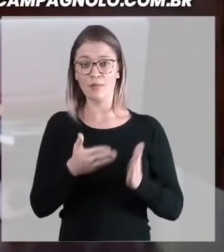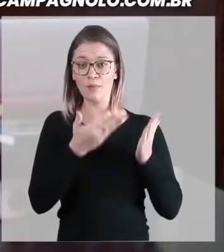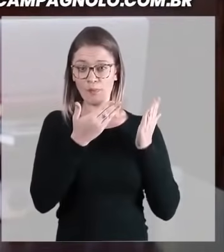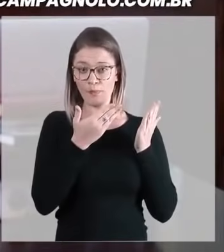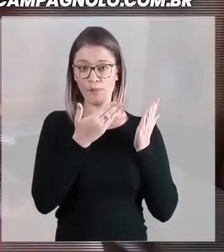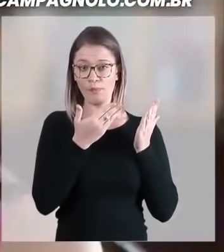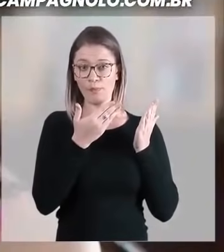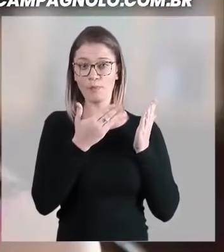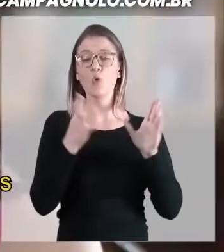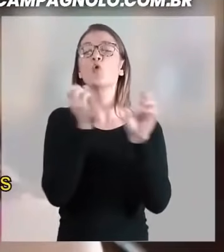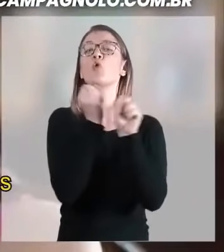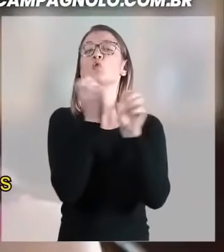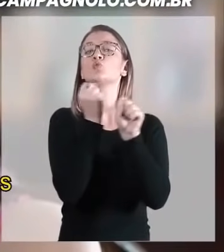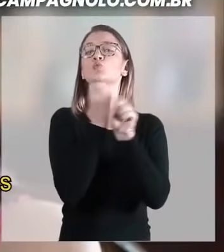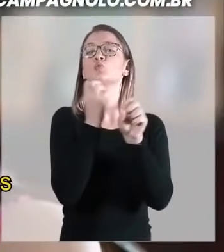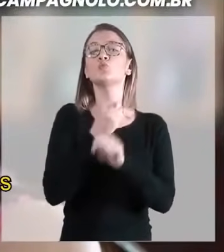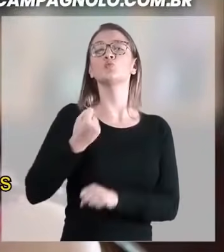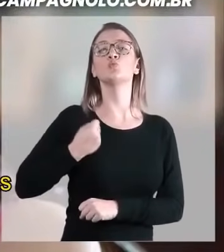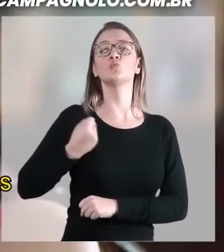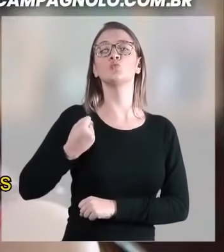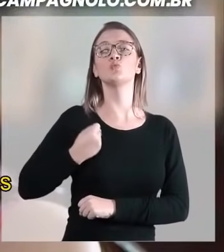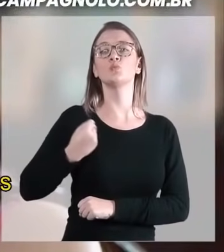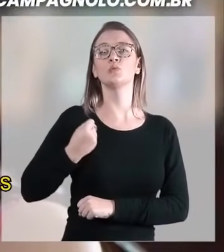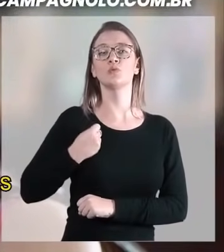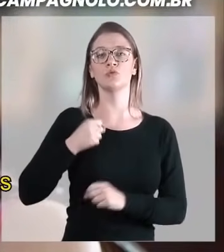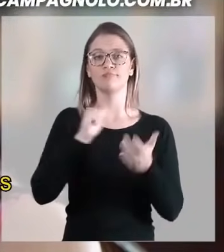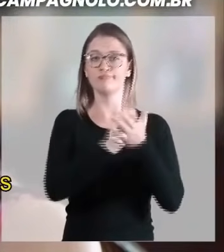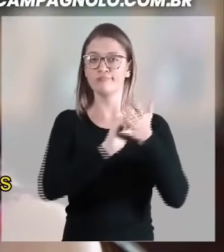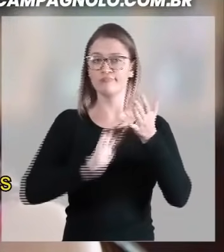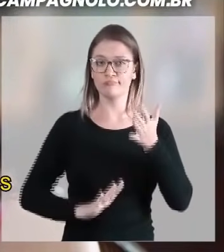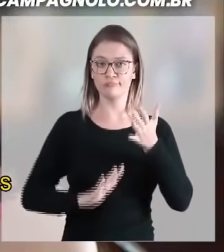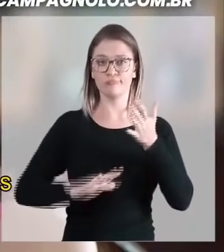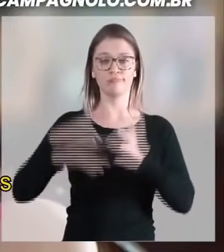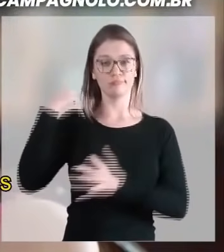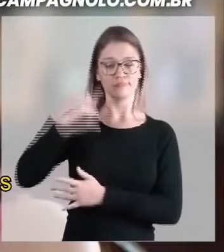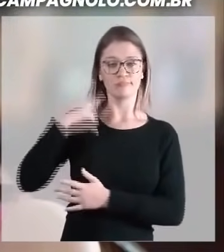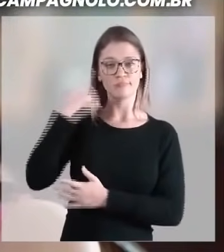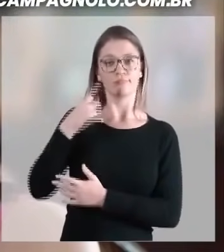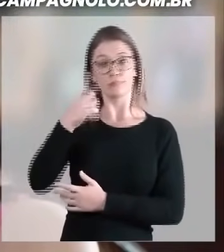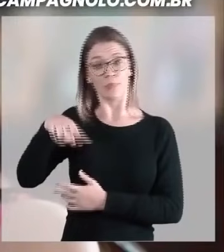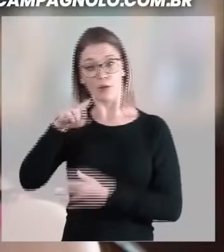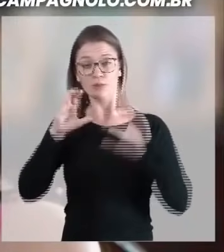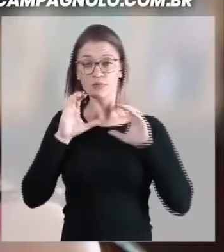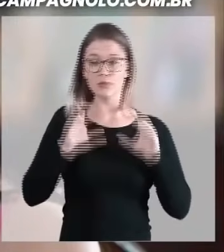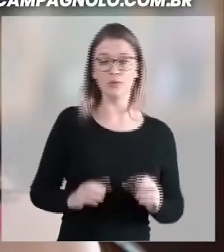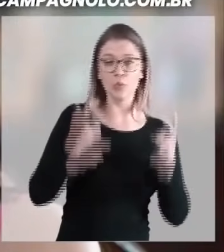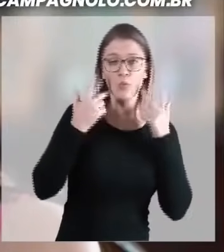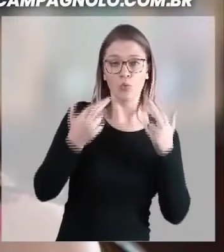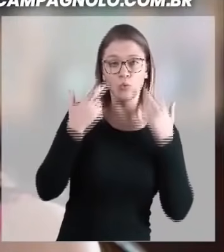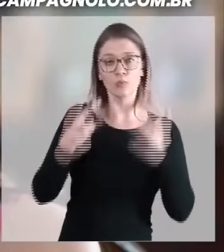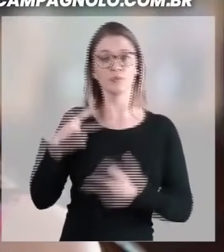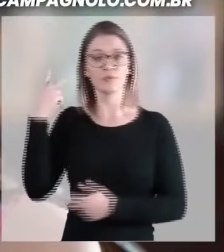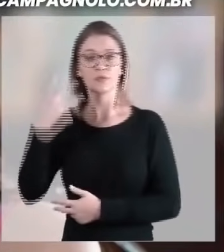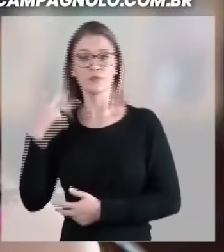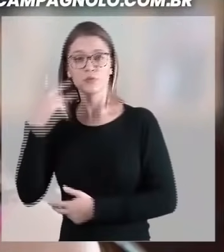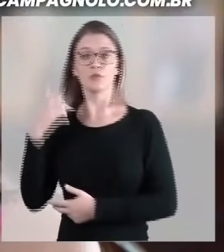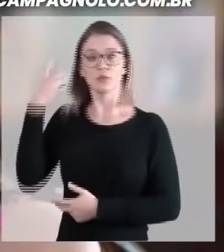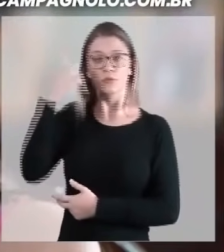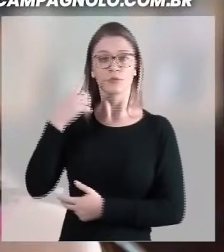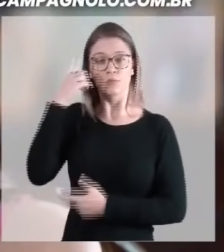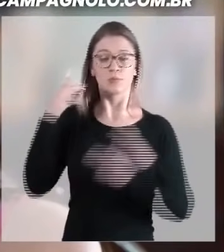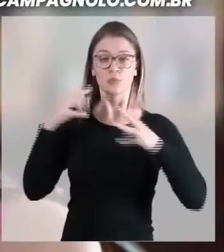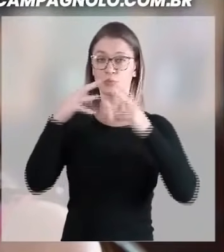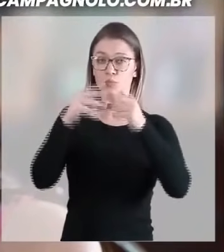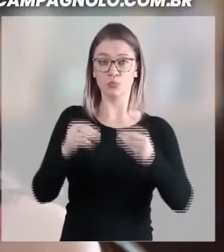de atividade parlamentar. E todos os senhores que estão nos assistindo, cidadãos comuns, vereadores, deputados, podem ter acesso a